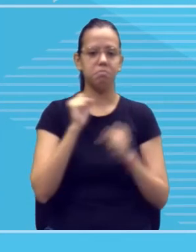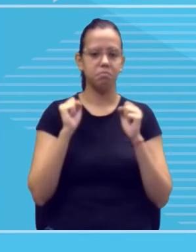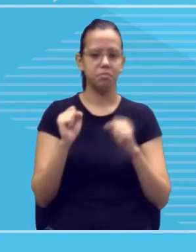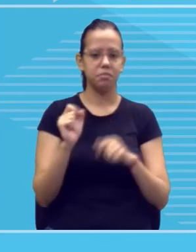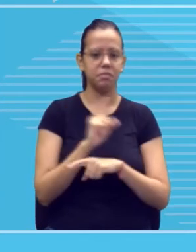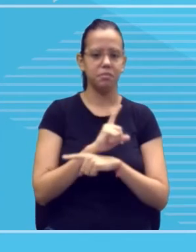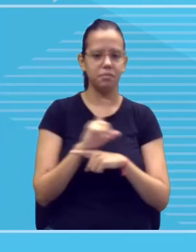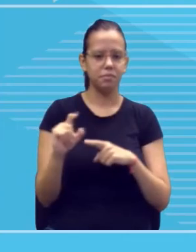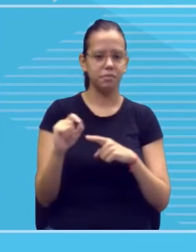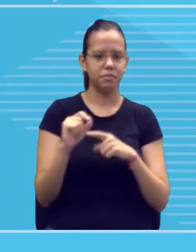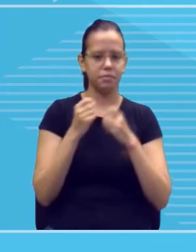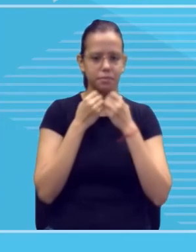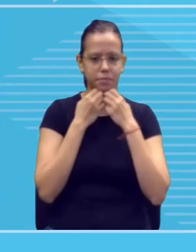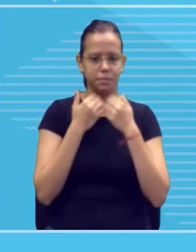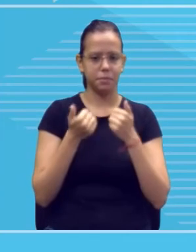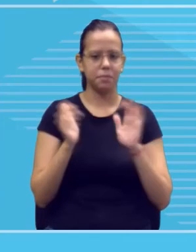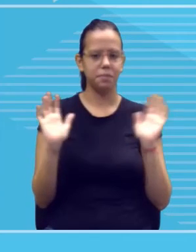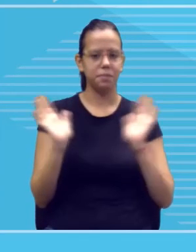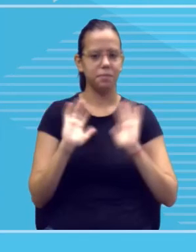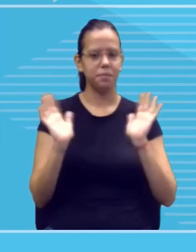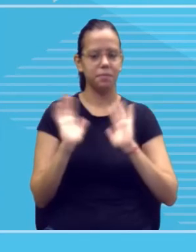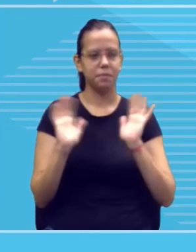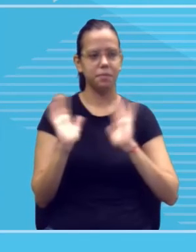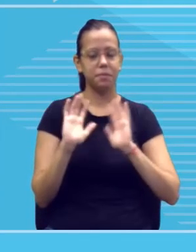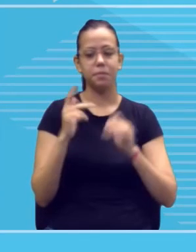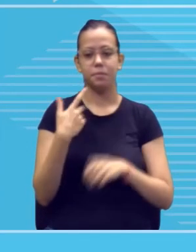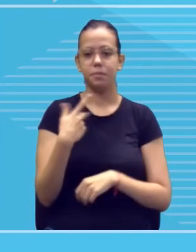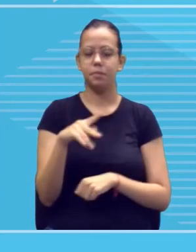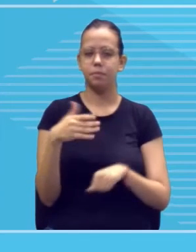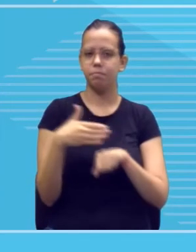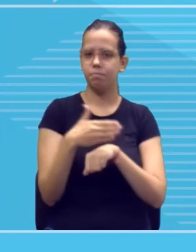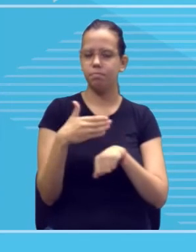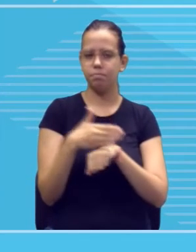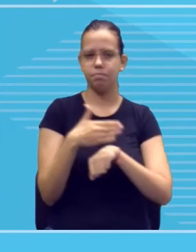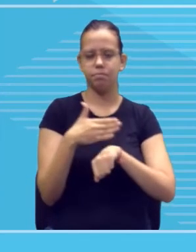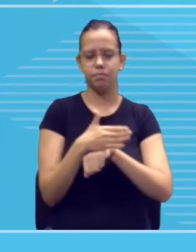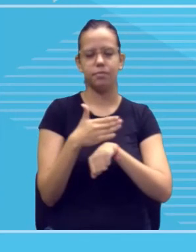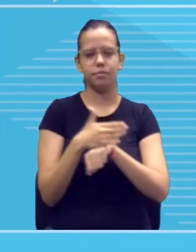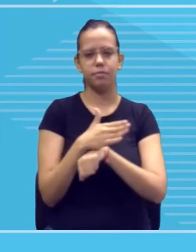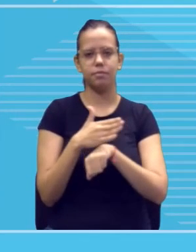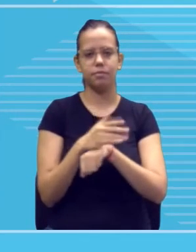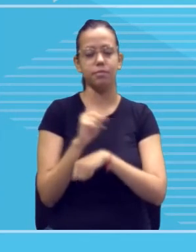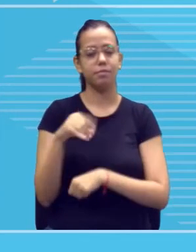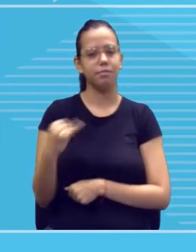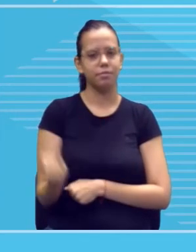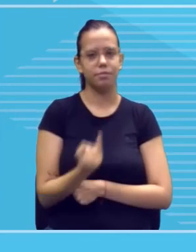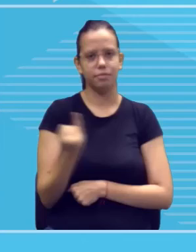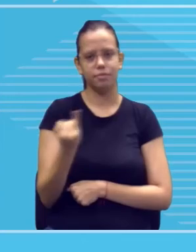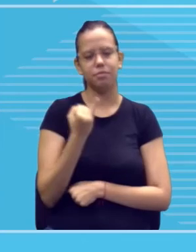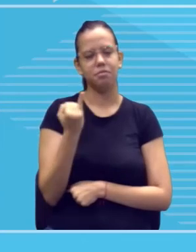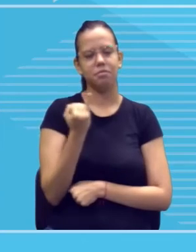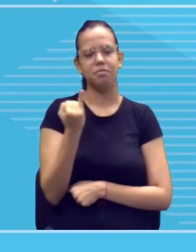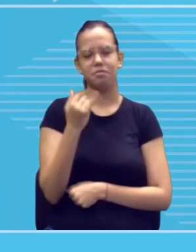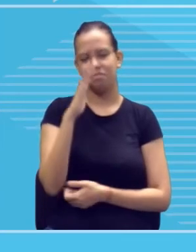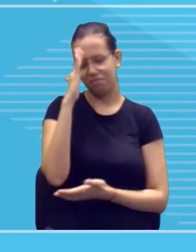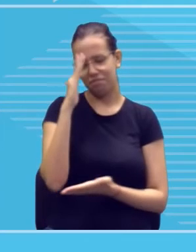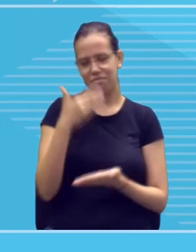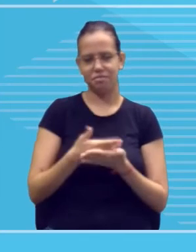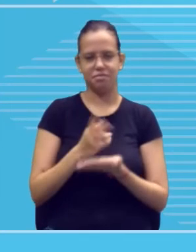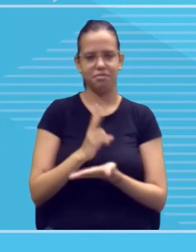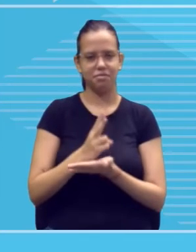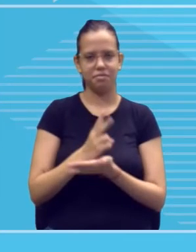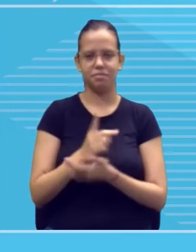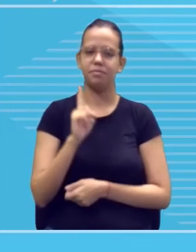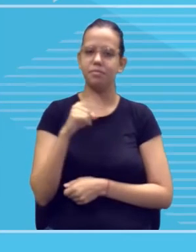tranquilo tranquilo bye bye sua participação Foi bastante importante pode ter certeza disso sempre